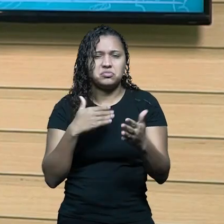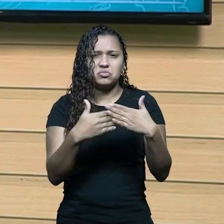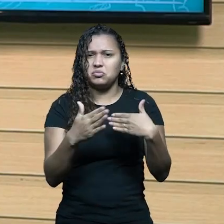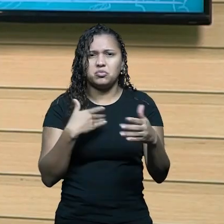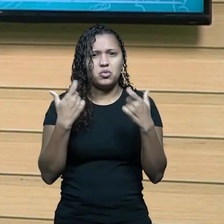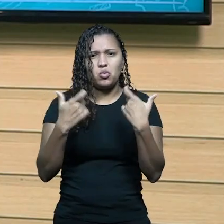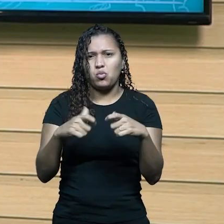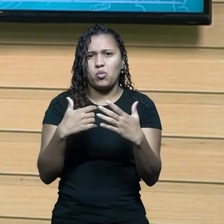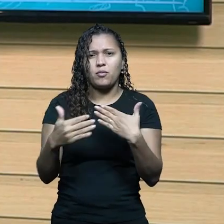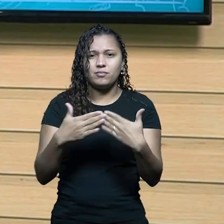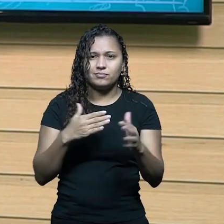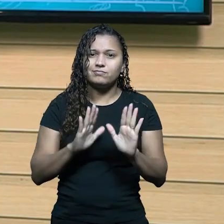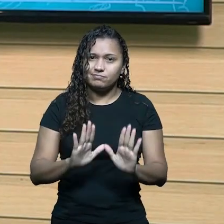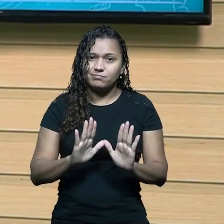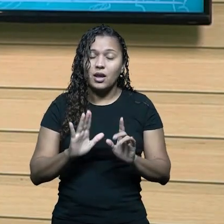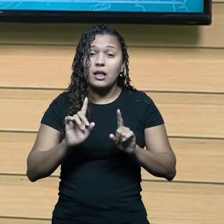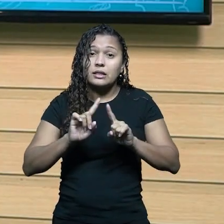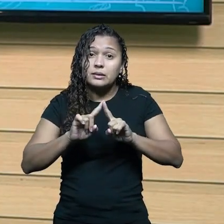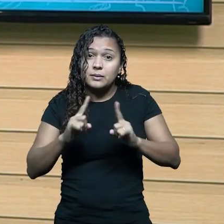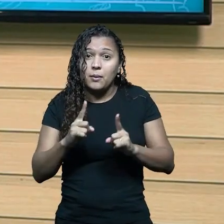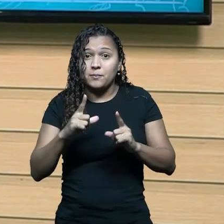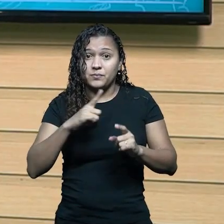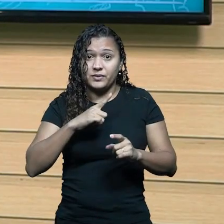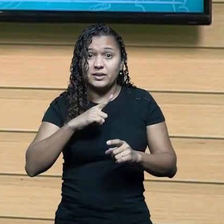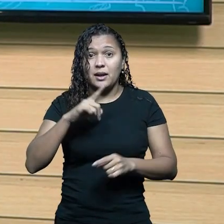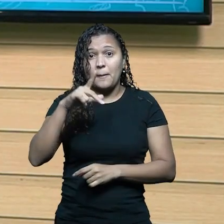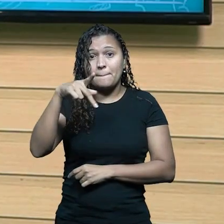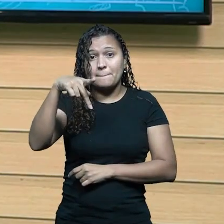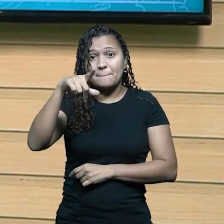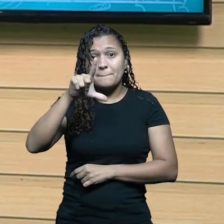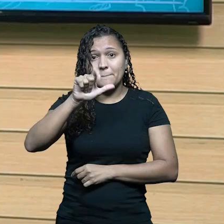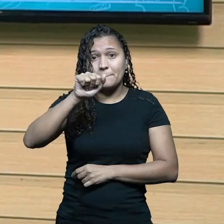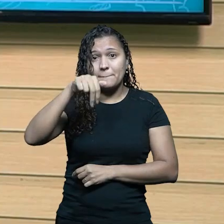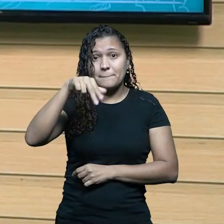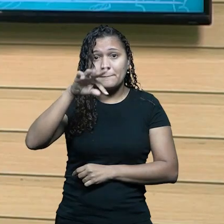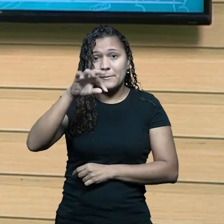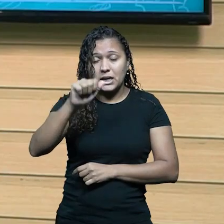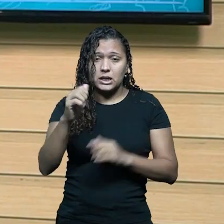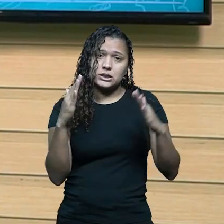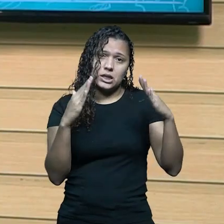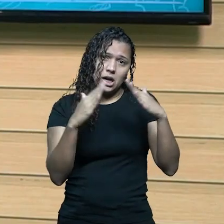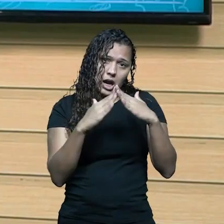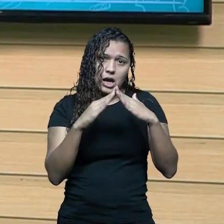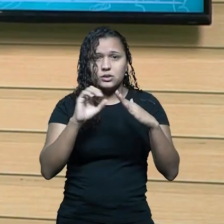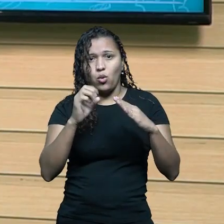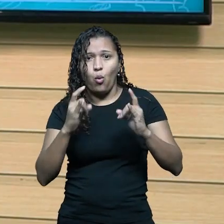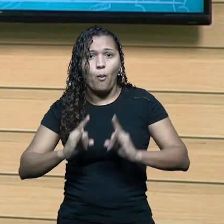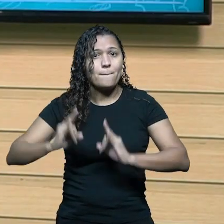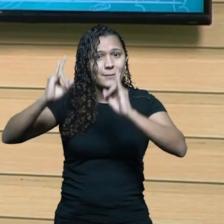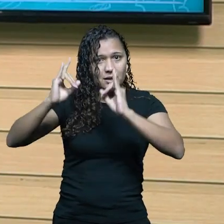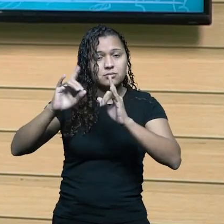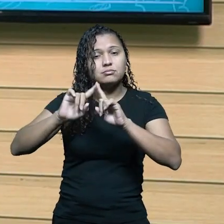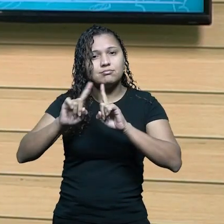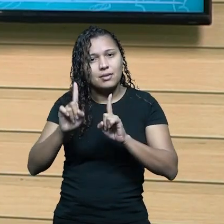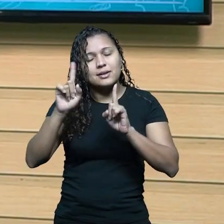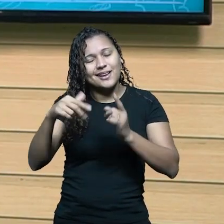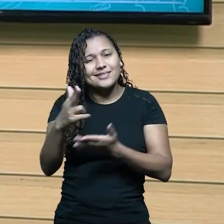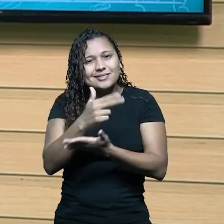indústria, em qualquer outro local. Vai fazer parte da planta de uma casa ou de um prédio, mas ainda assim é um